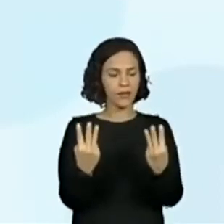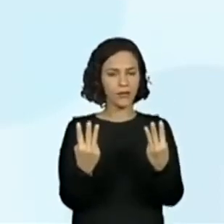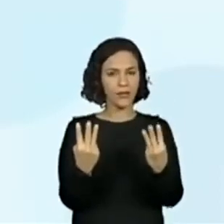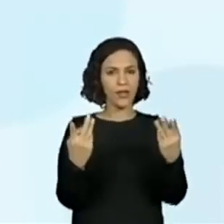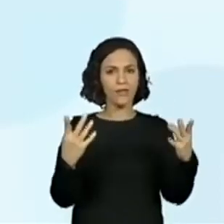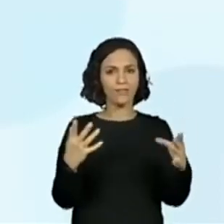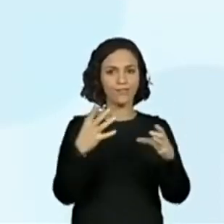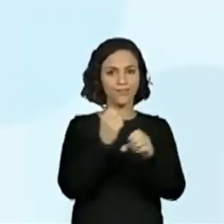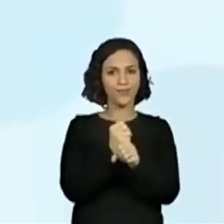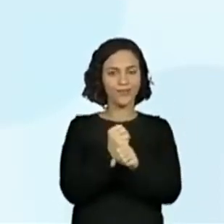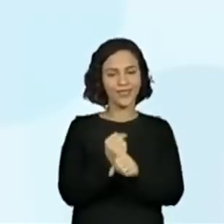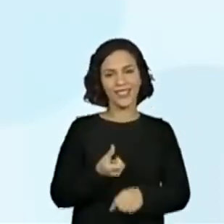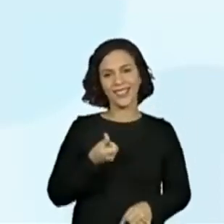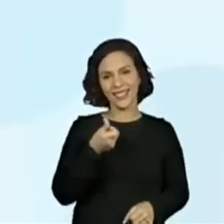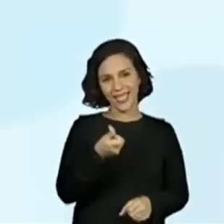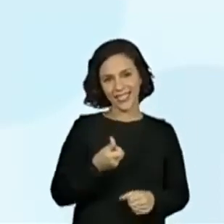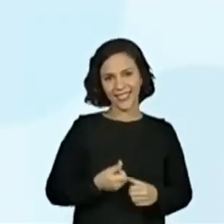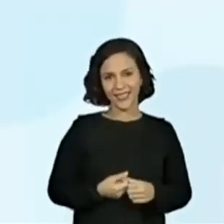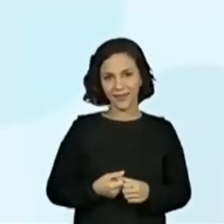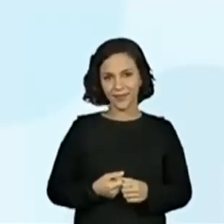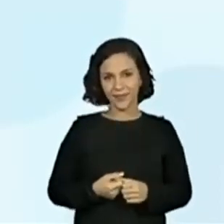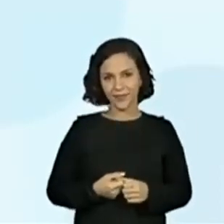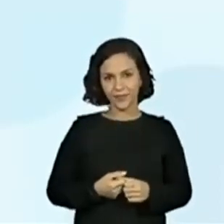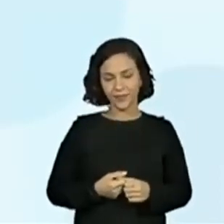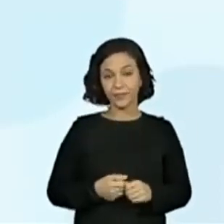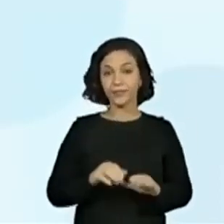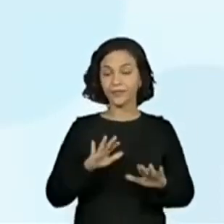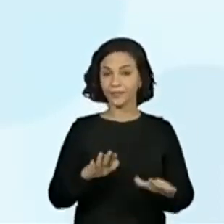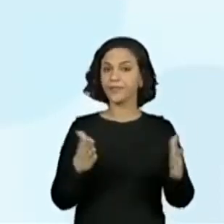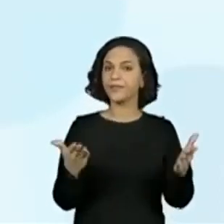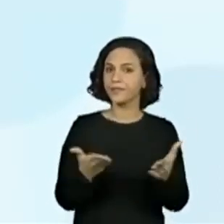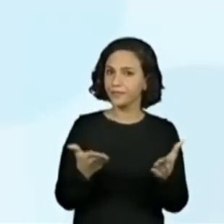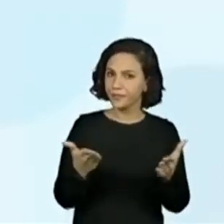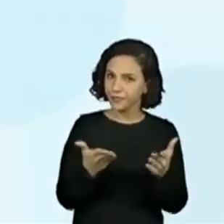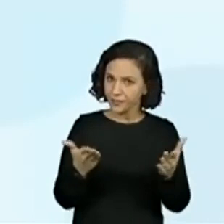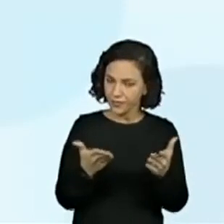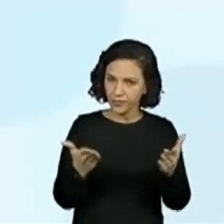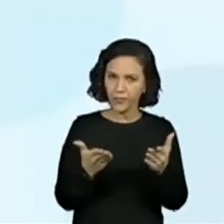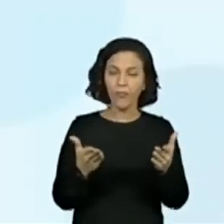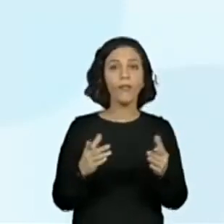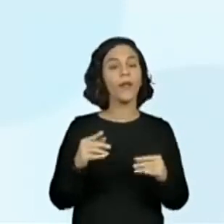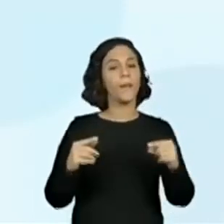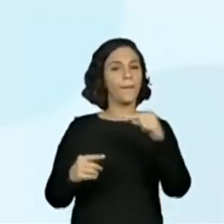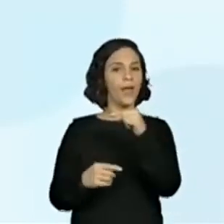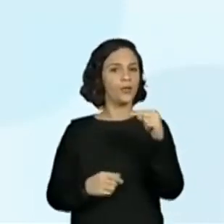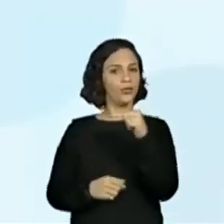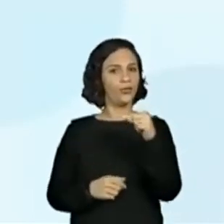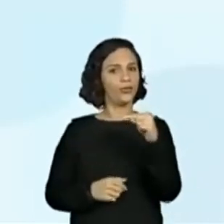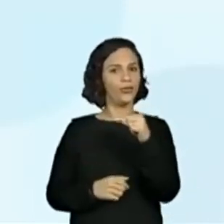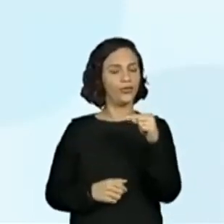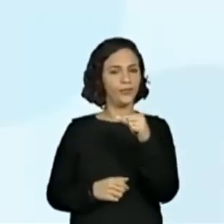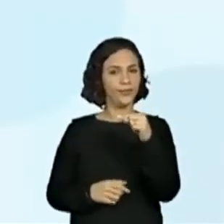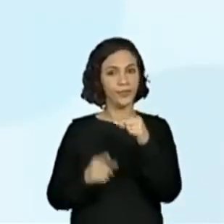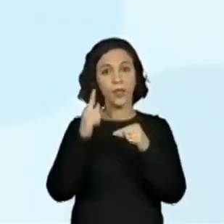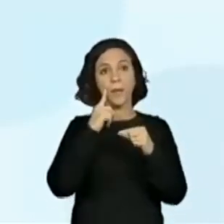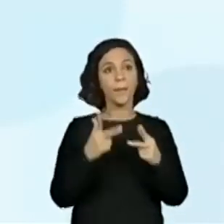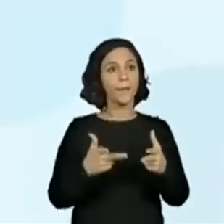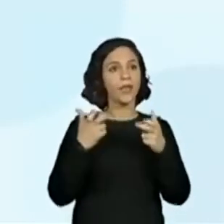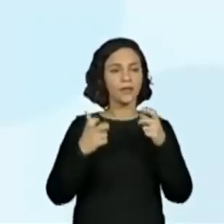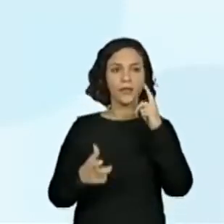3 mais 3 igual a 6. Agora nós temos aqui algumas subtrações. Observem este